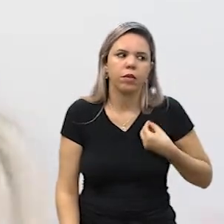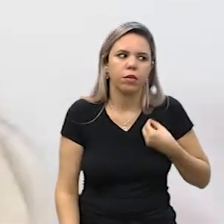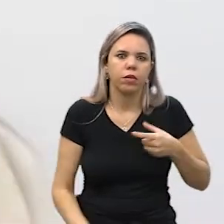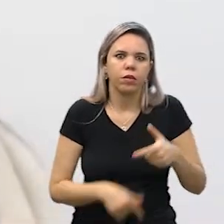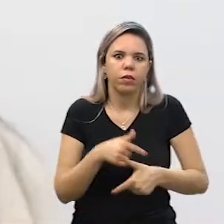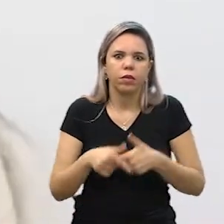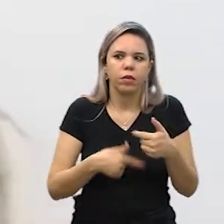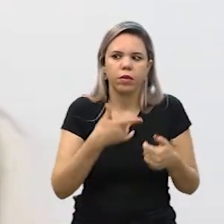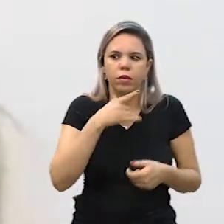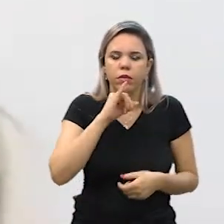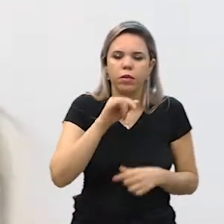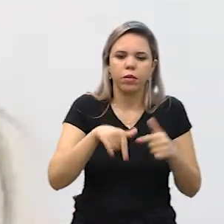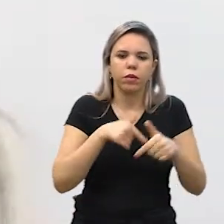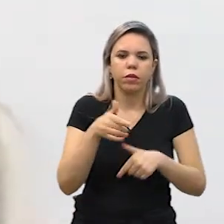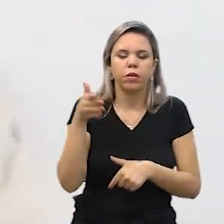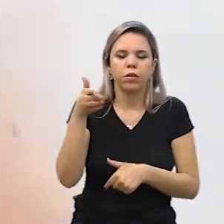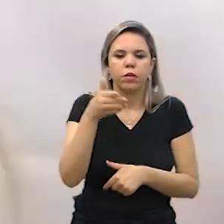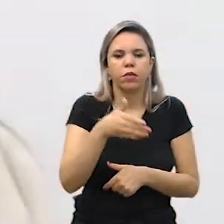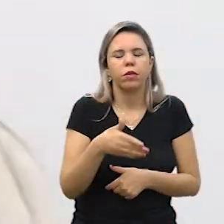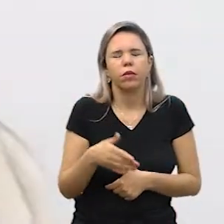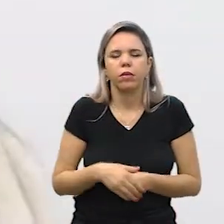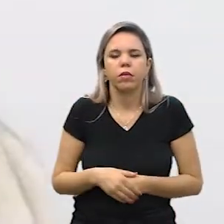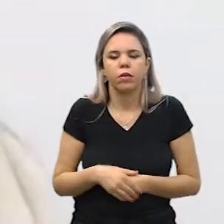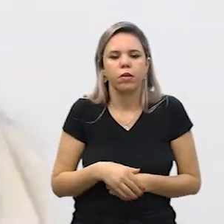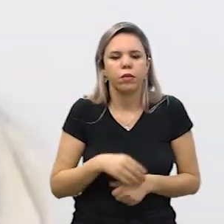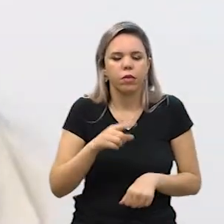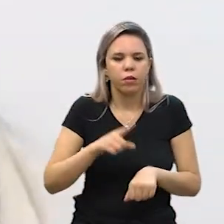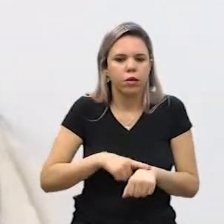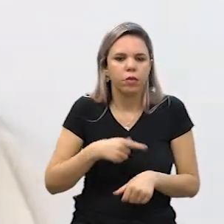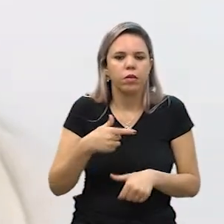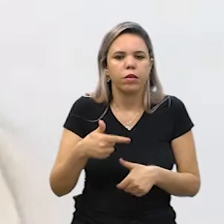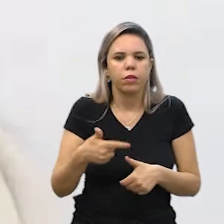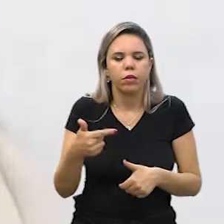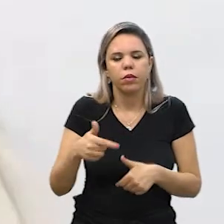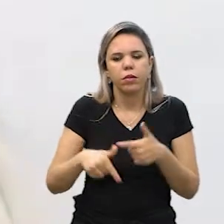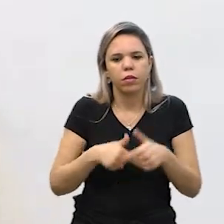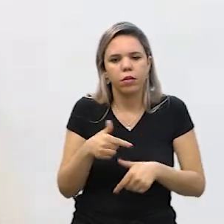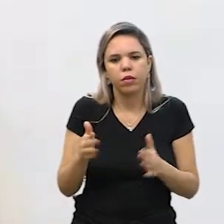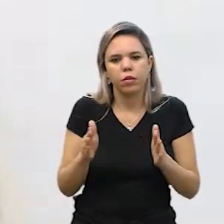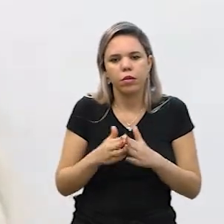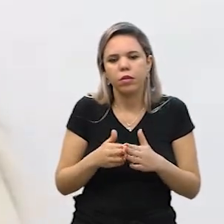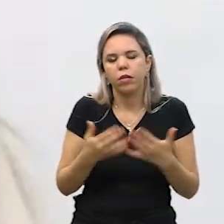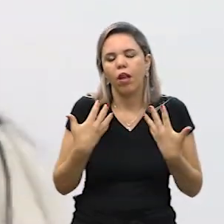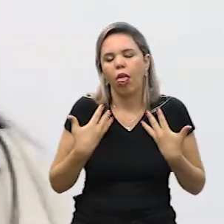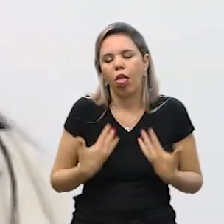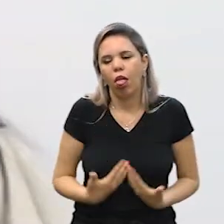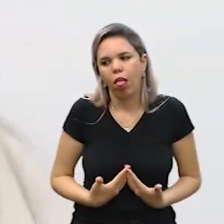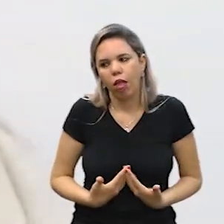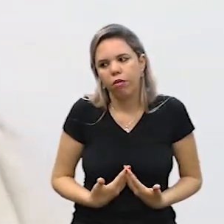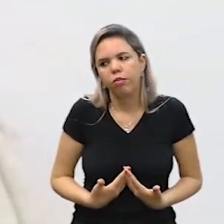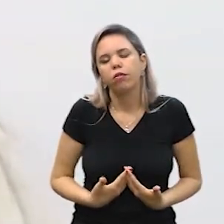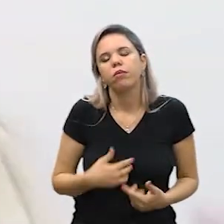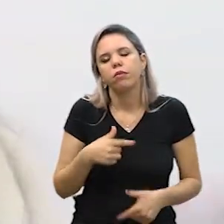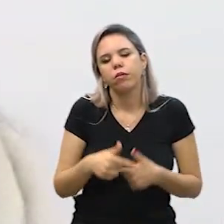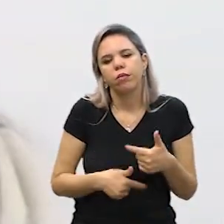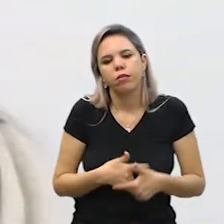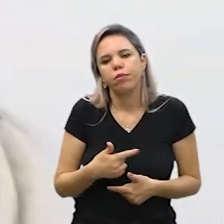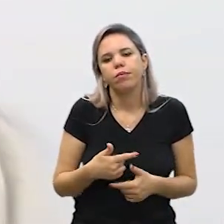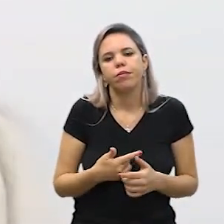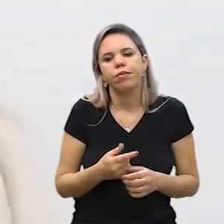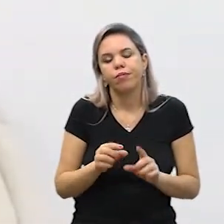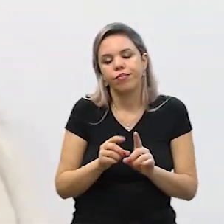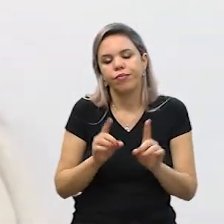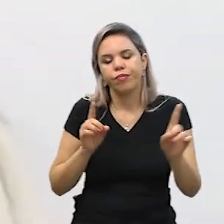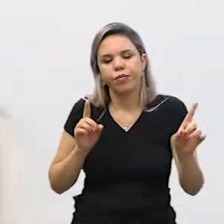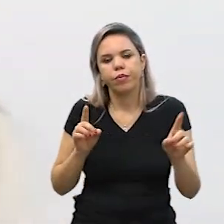os pais trabalham fora, primeira, segunda, terceira jornada, acabam chegando em casa muito cansados, enfim, por trabalho,